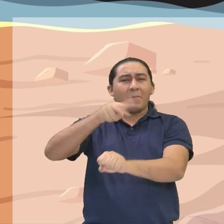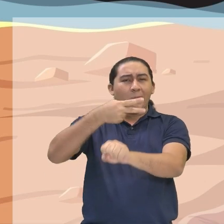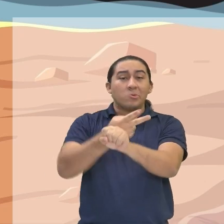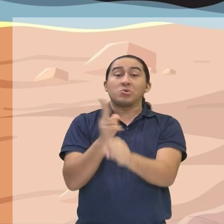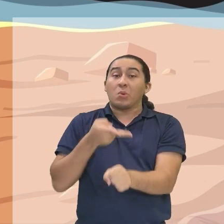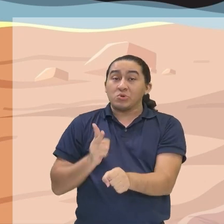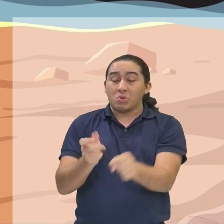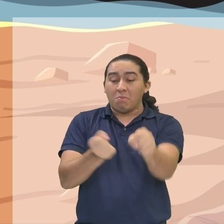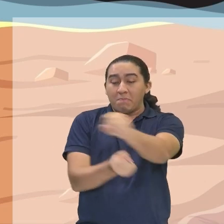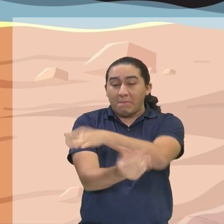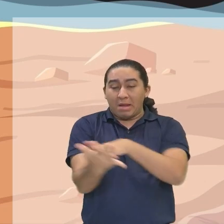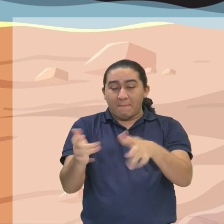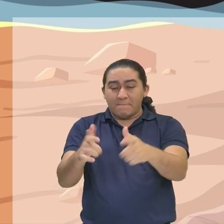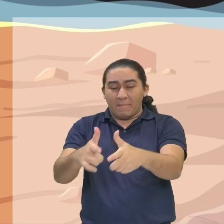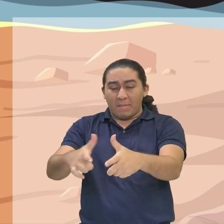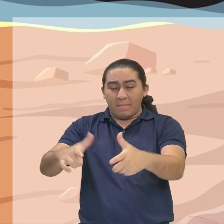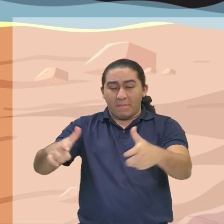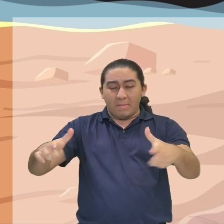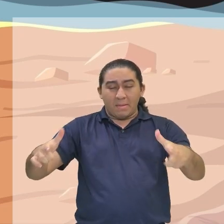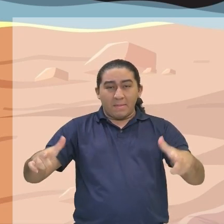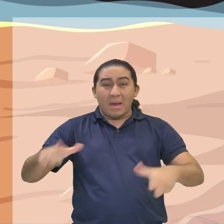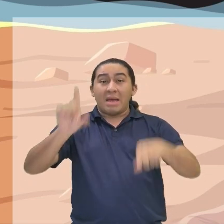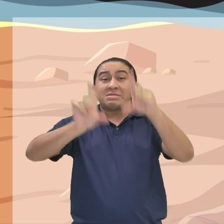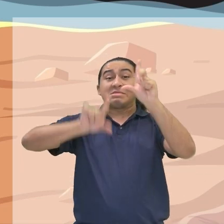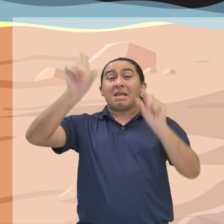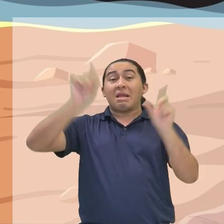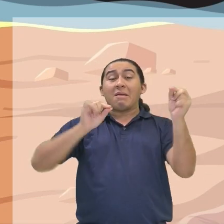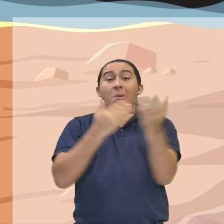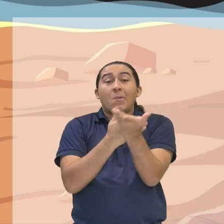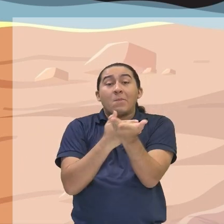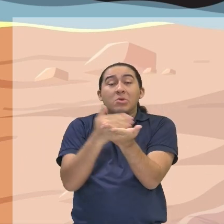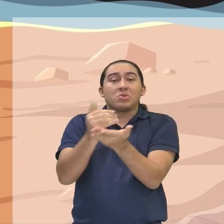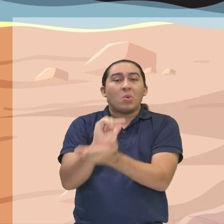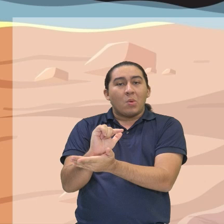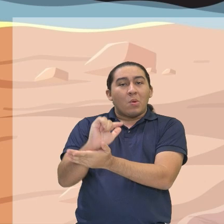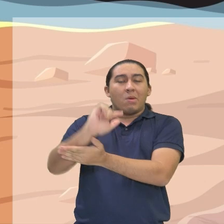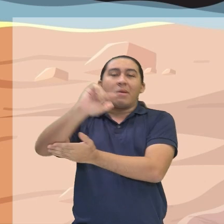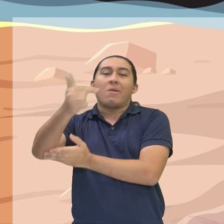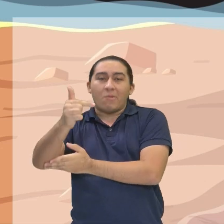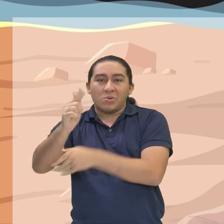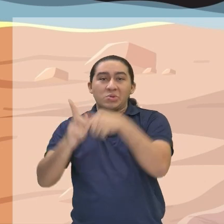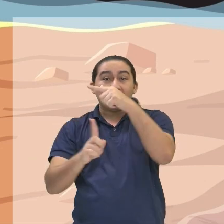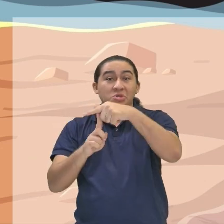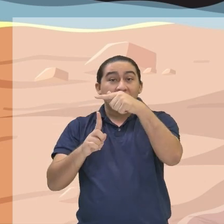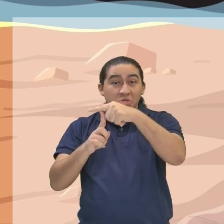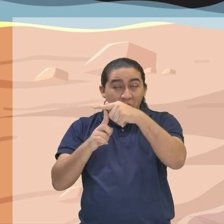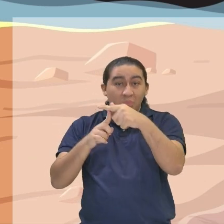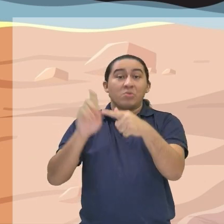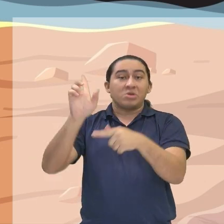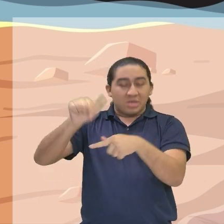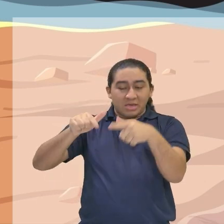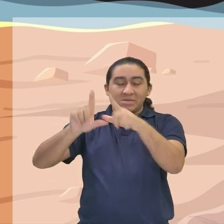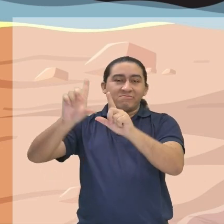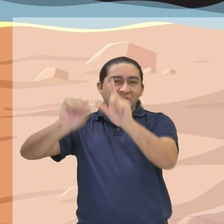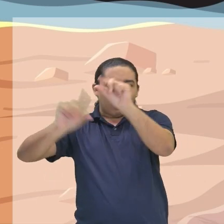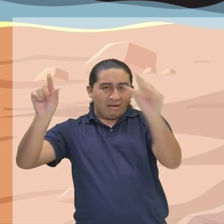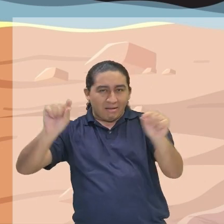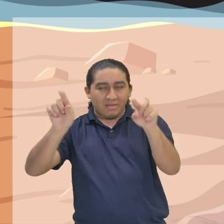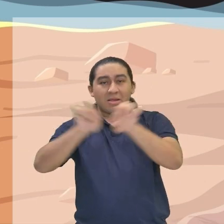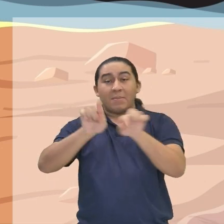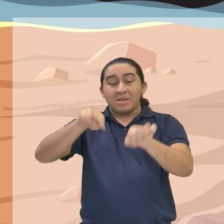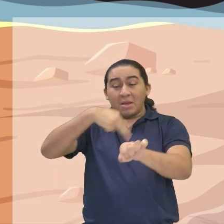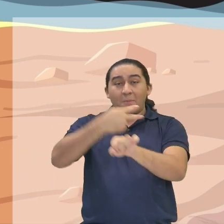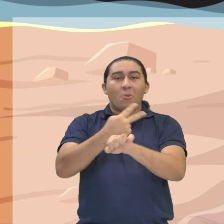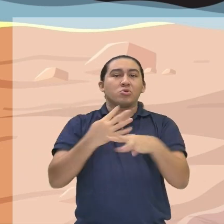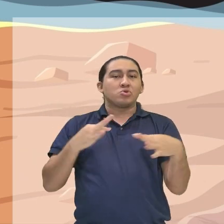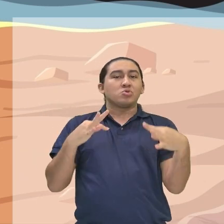expandindo e esses núcleos de estrelas começaram a dar origem a outros elementos. E esses outros elementos foram construindo aí tudo